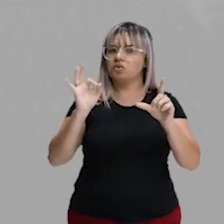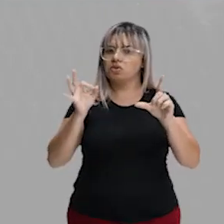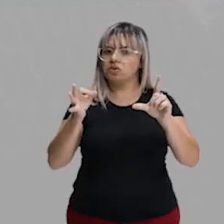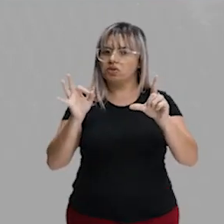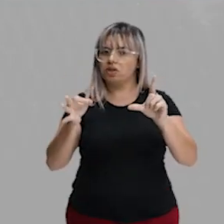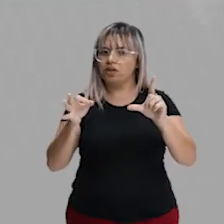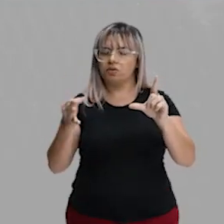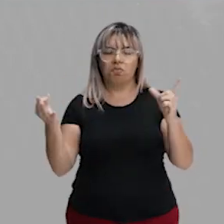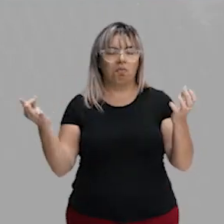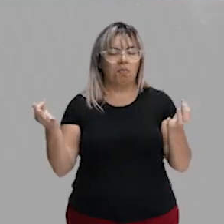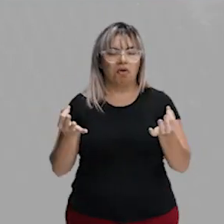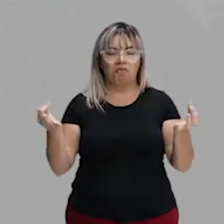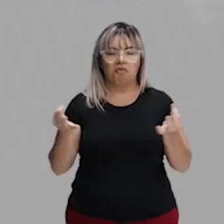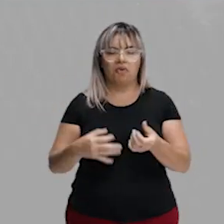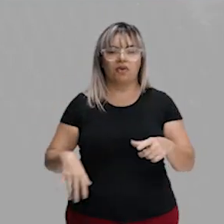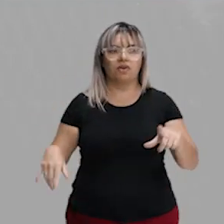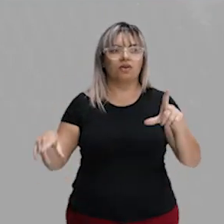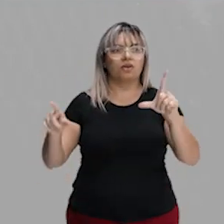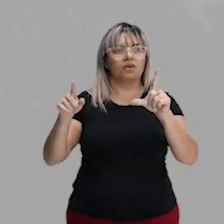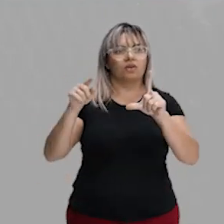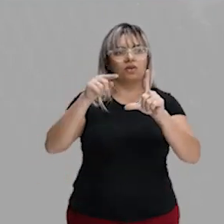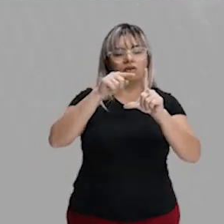aqui,